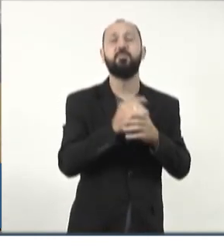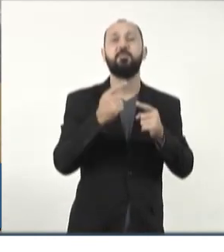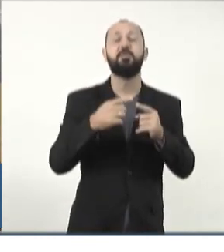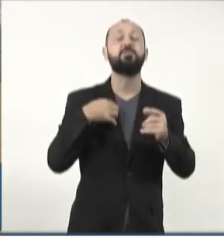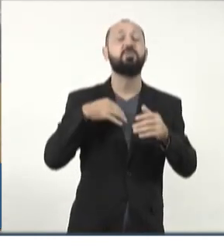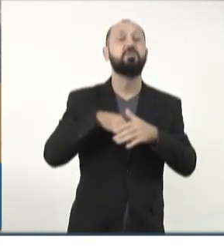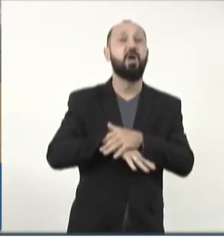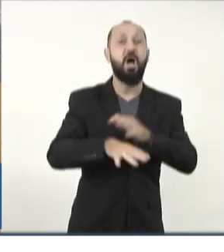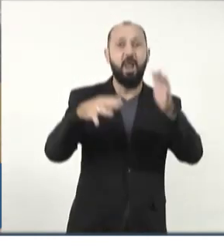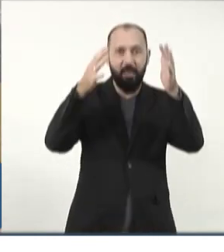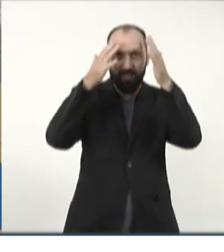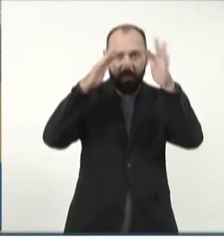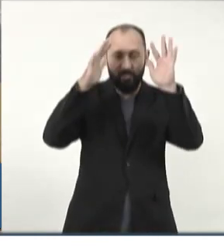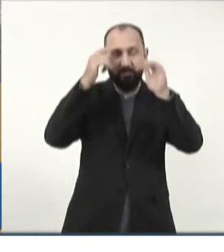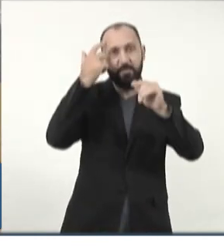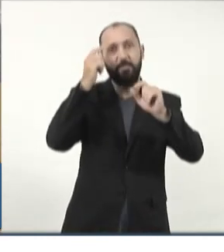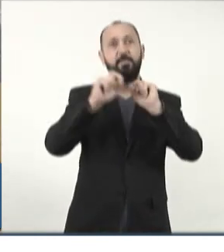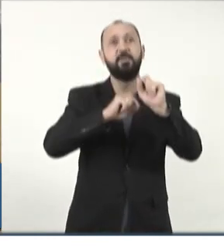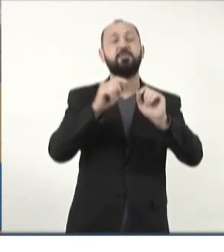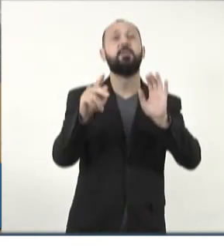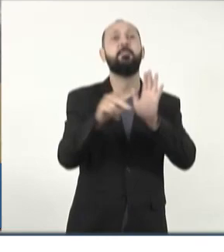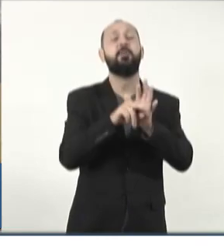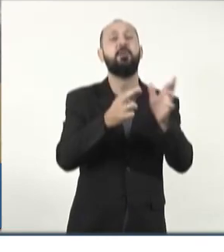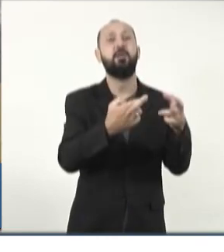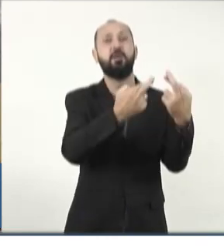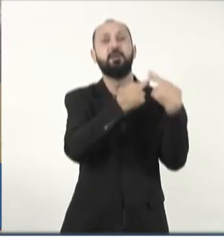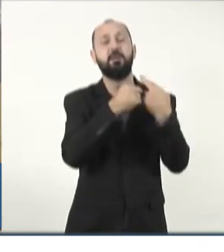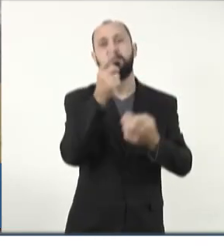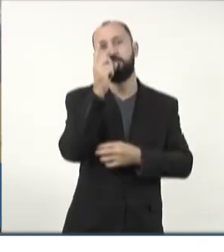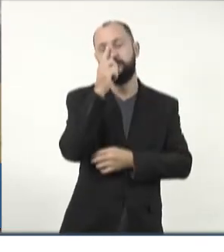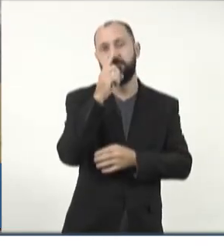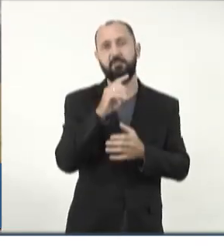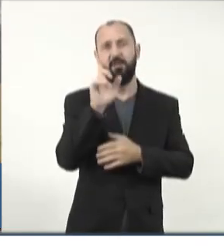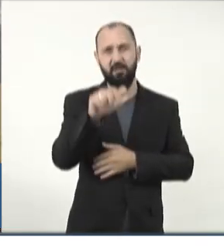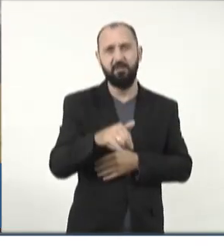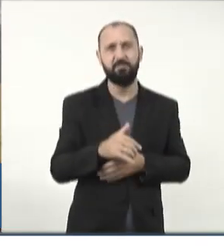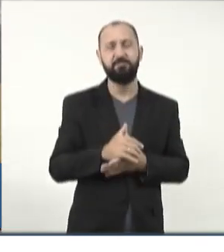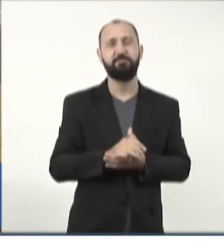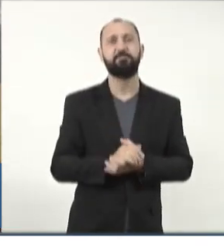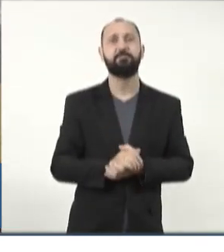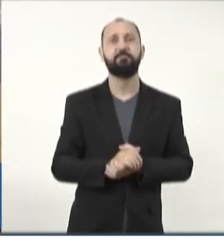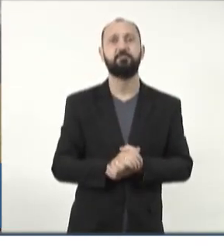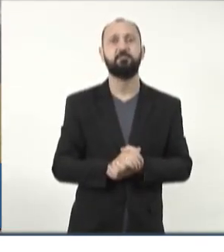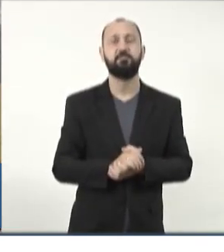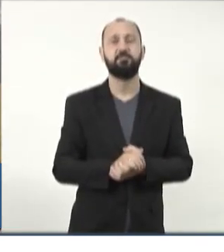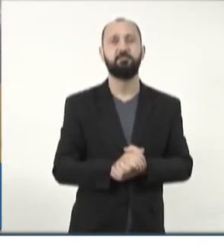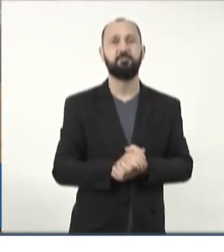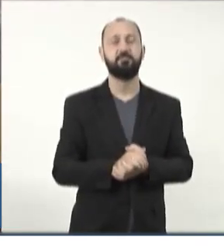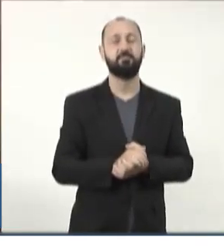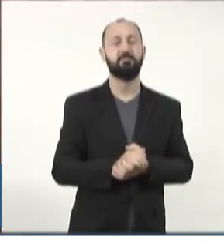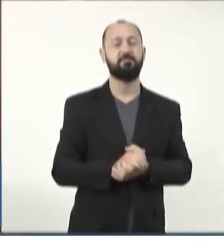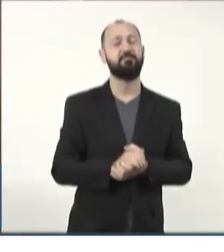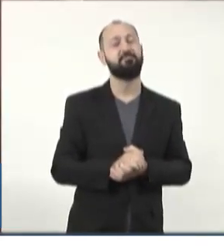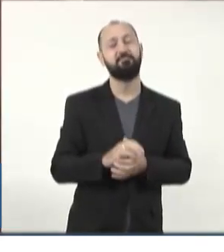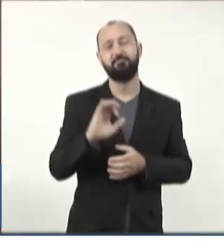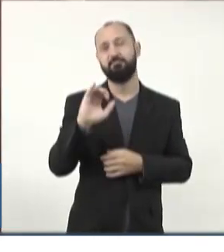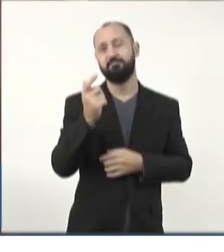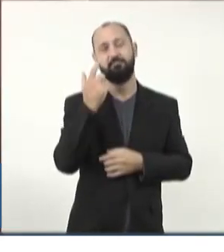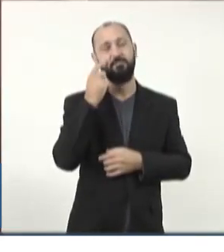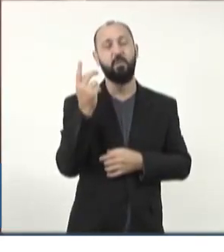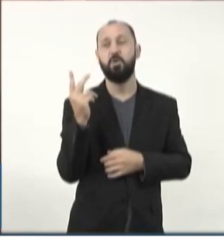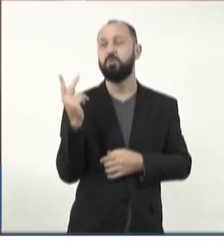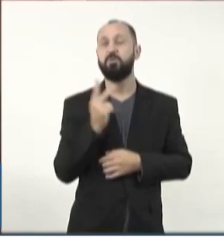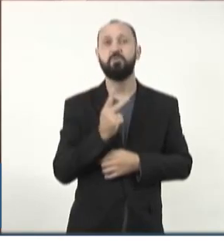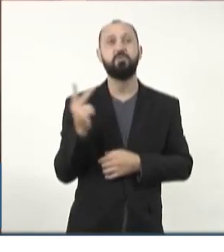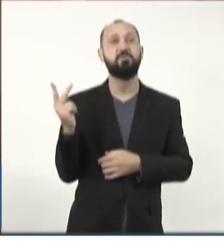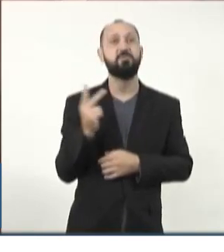gente naturalmente entende que isso é função de mãe. Será que é? Claro que não, é de todo, é dos